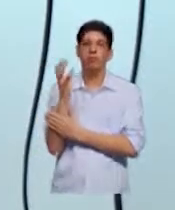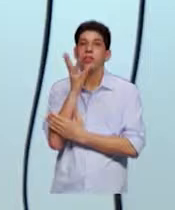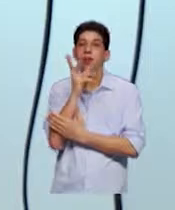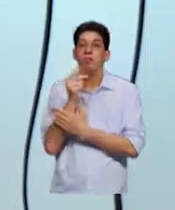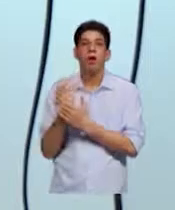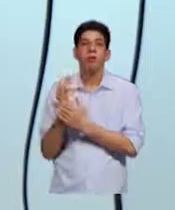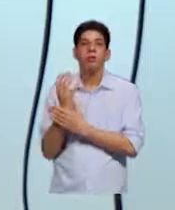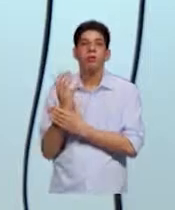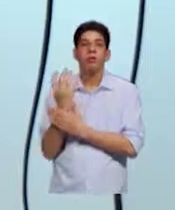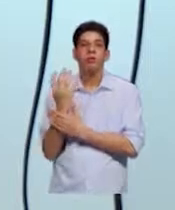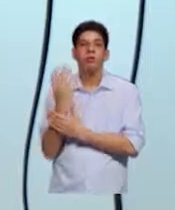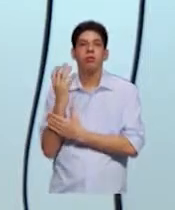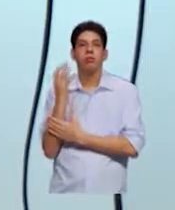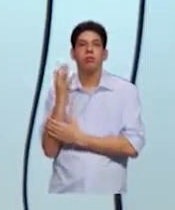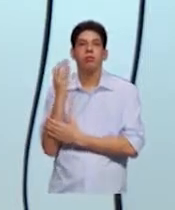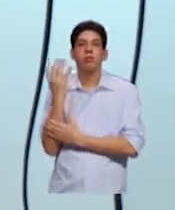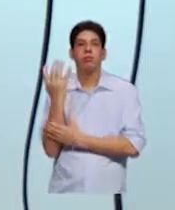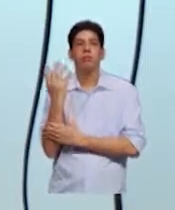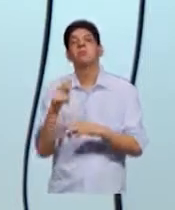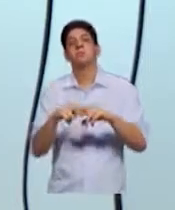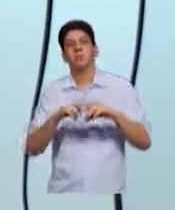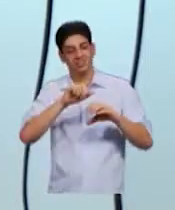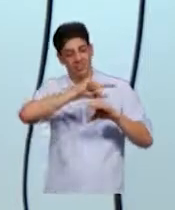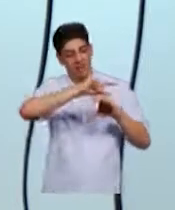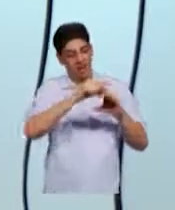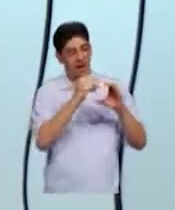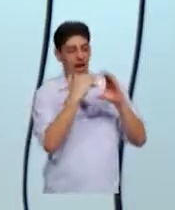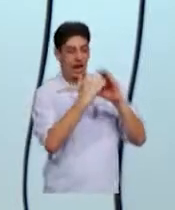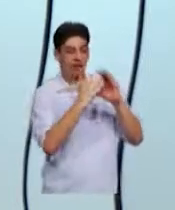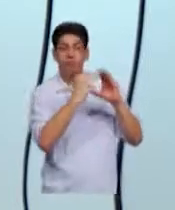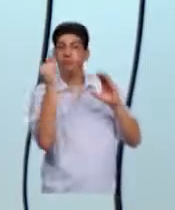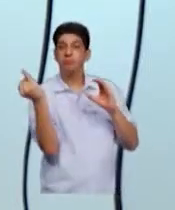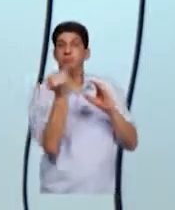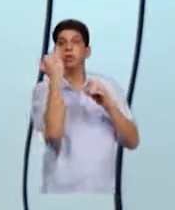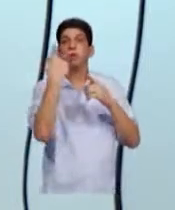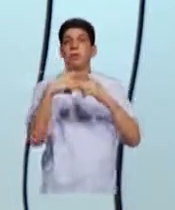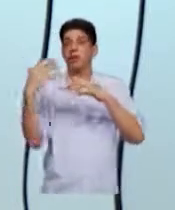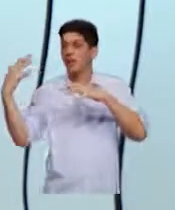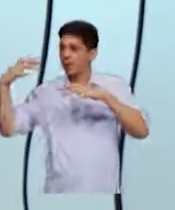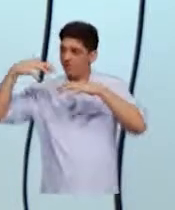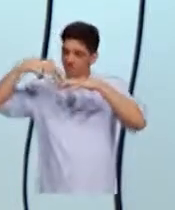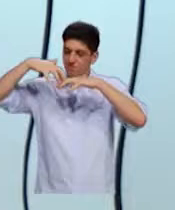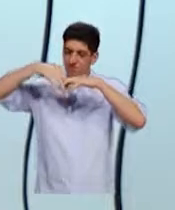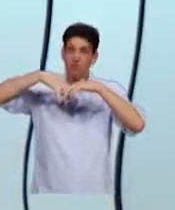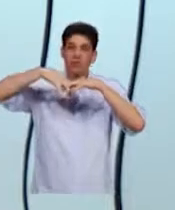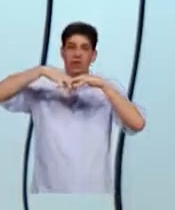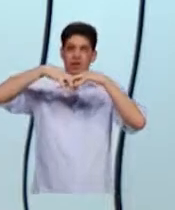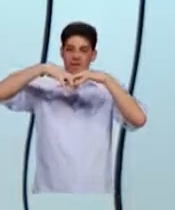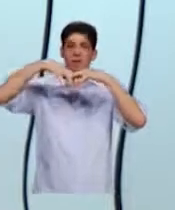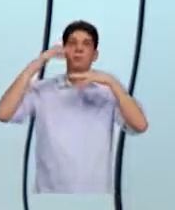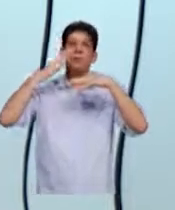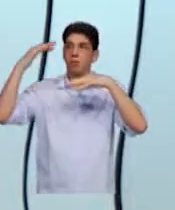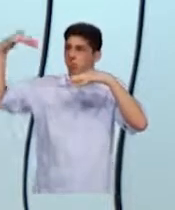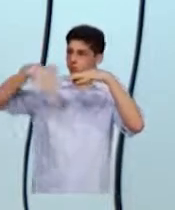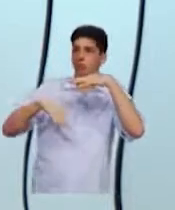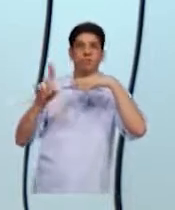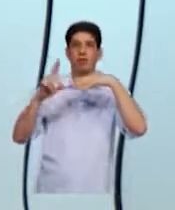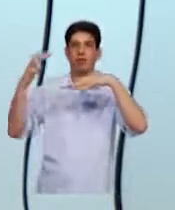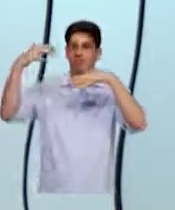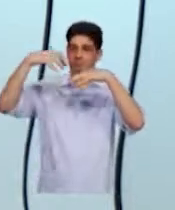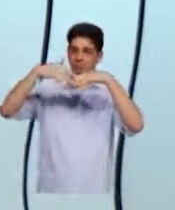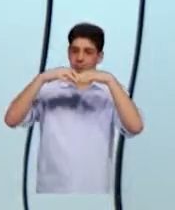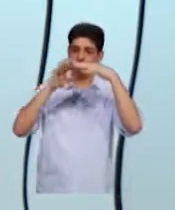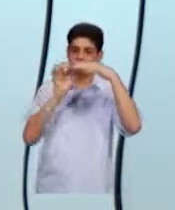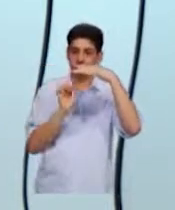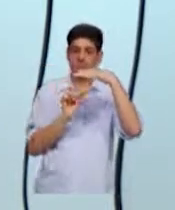fundamental porque ela filtra os raios solares e ela de forma que evite o